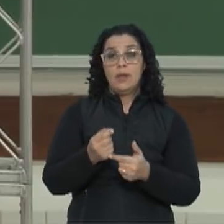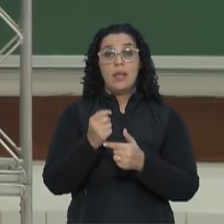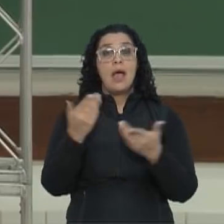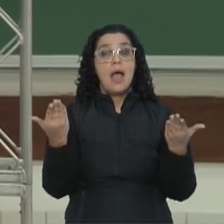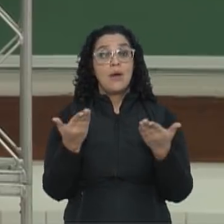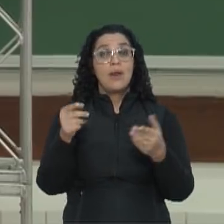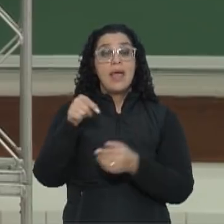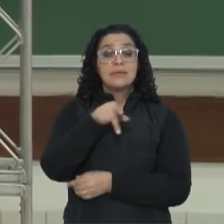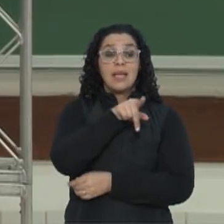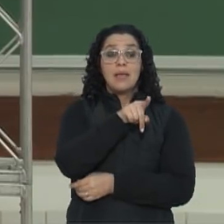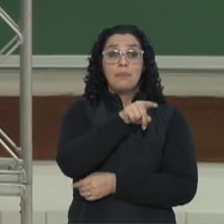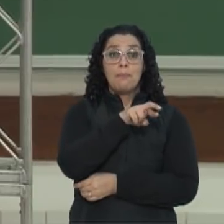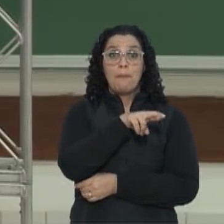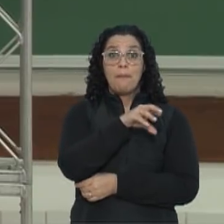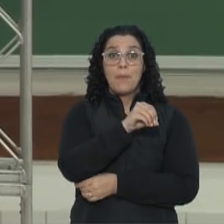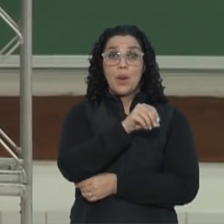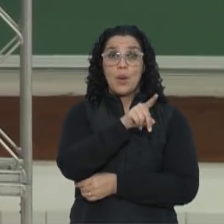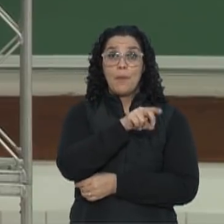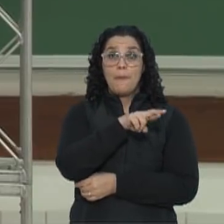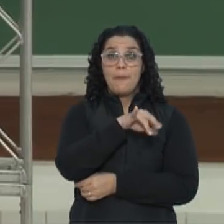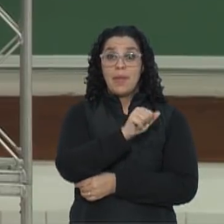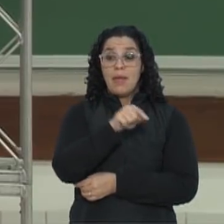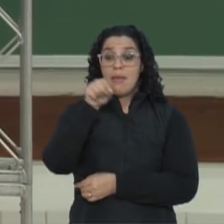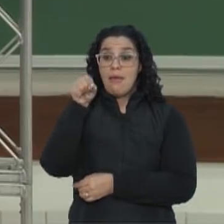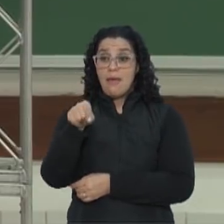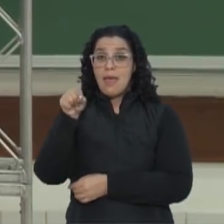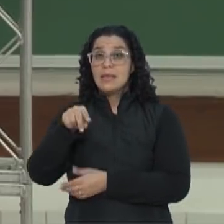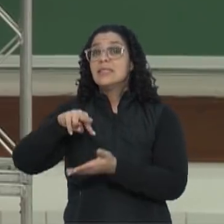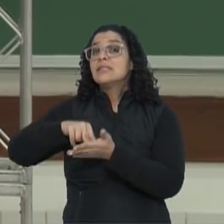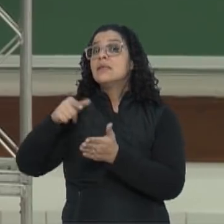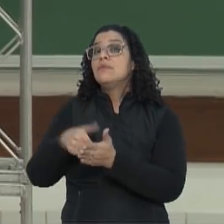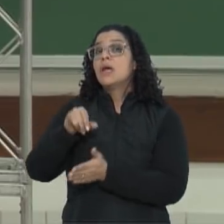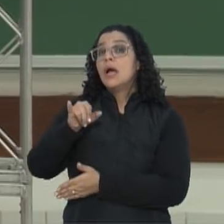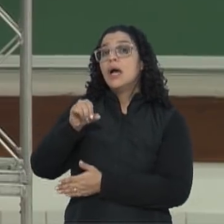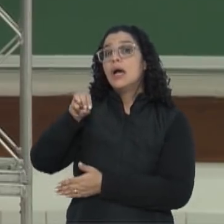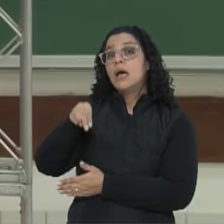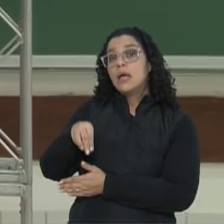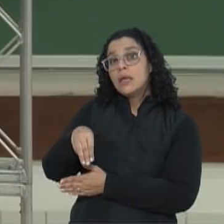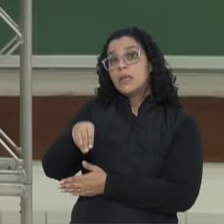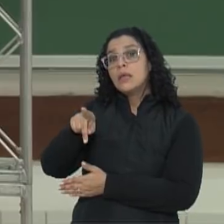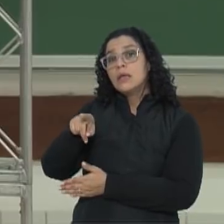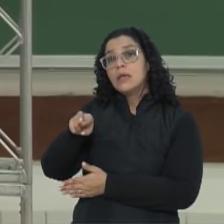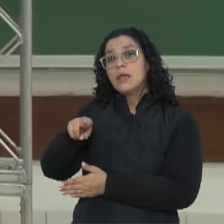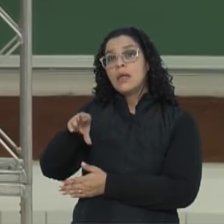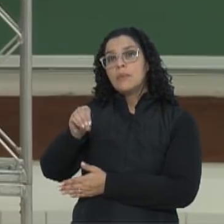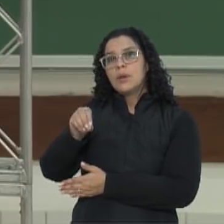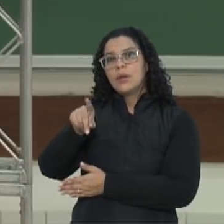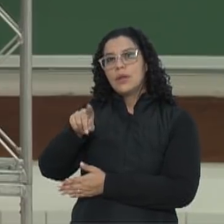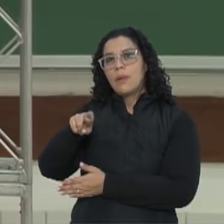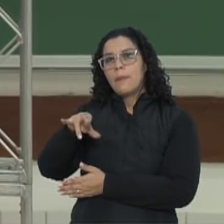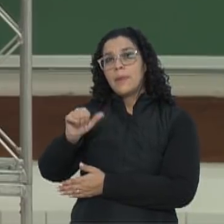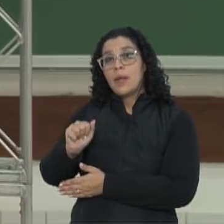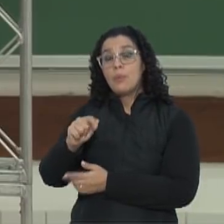a própria. Quando eu escrevo dessa forma, ela é denominada imprópria, porque representa mais que o inteiro. Mas